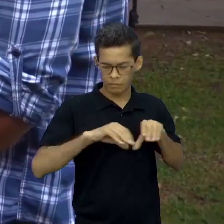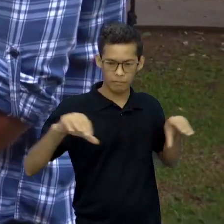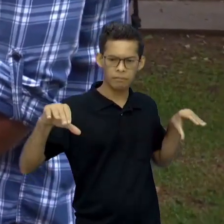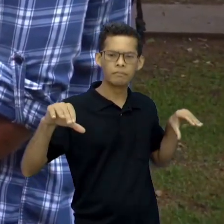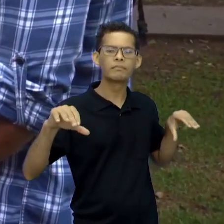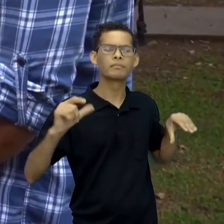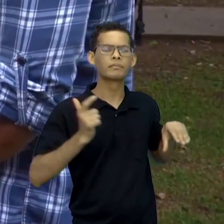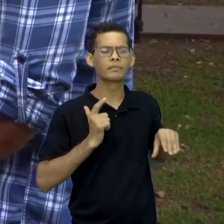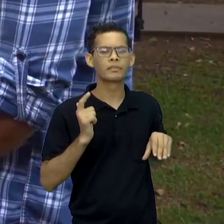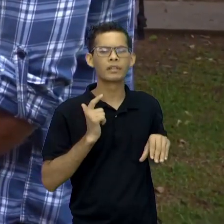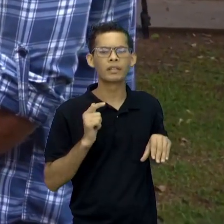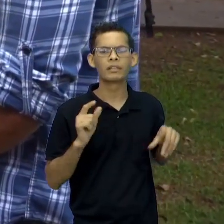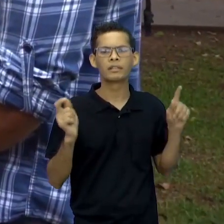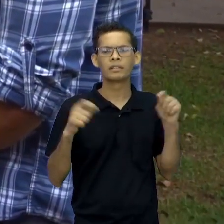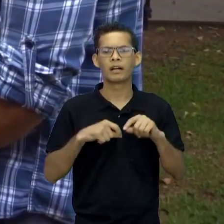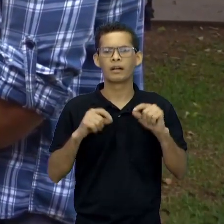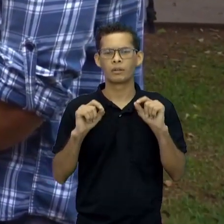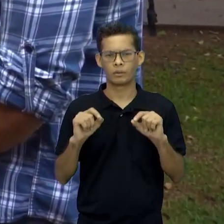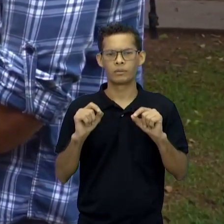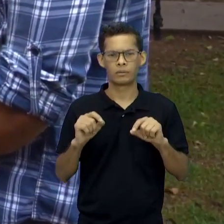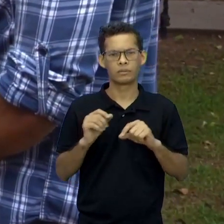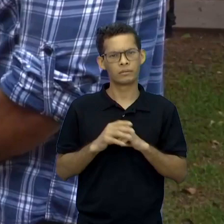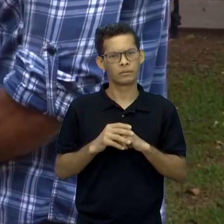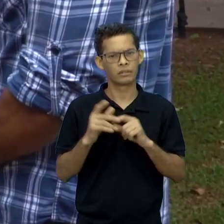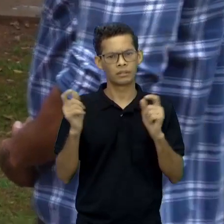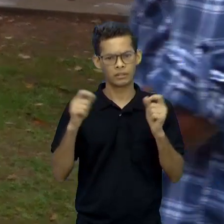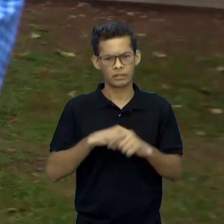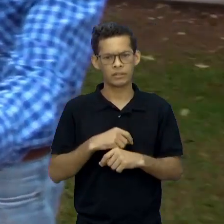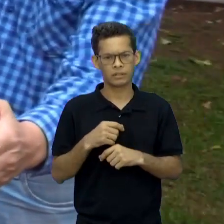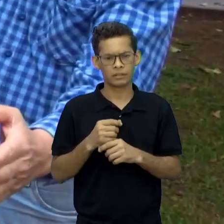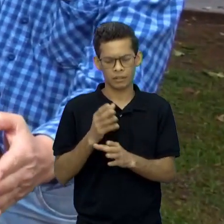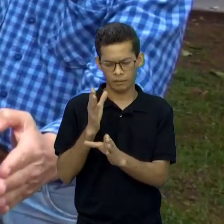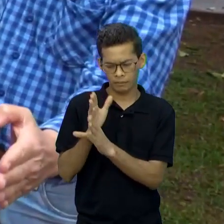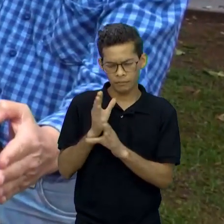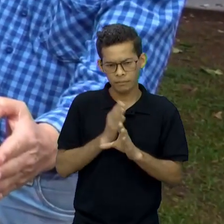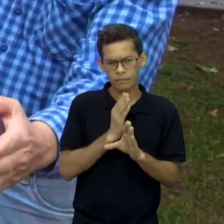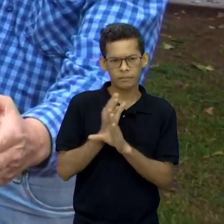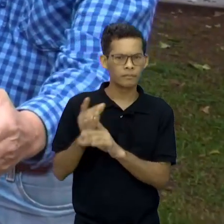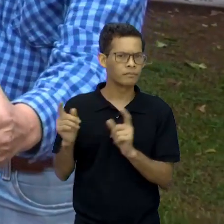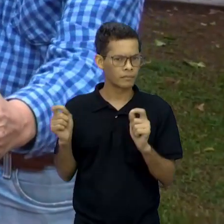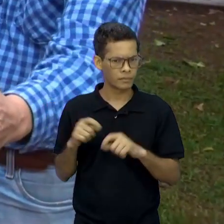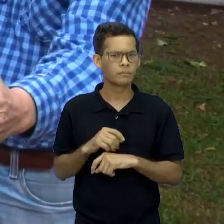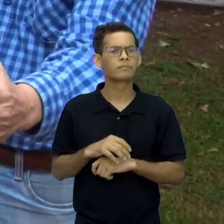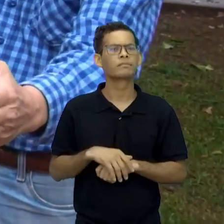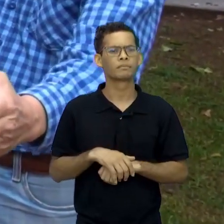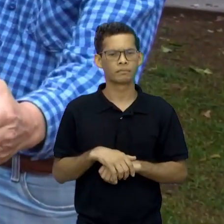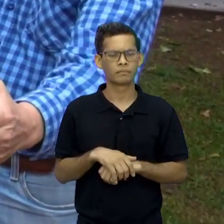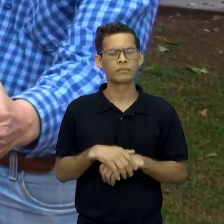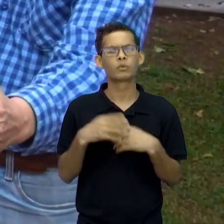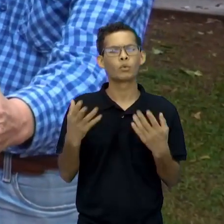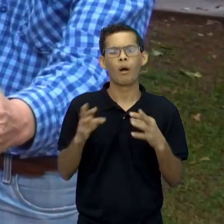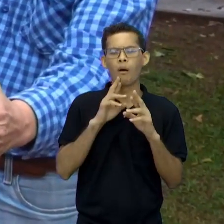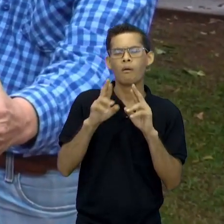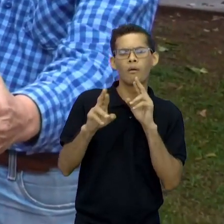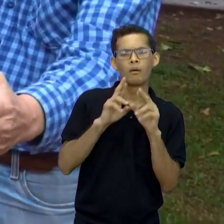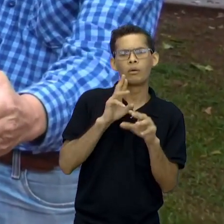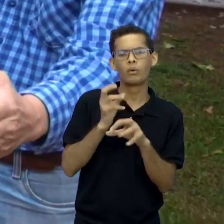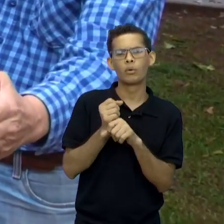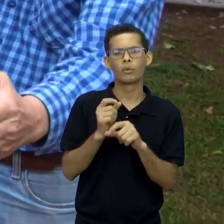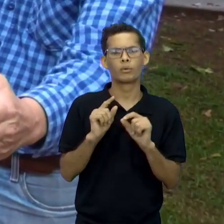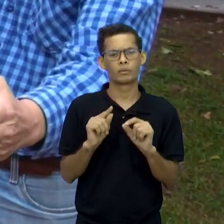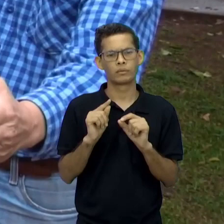aqui. Vou conseguir mapear? Sim. Sim. E qual é a resposta desse cano metálico